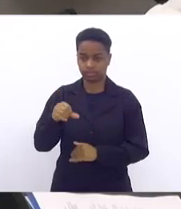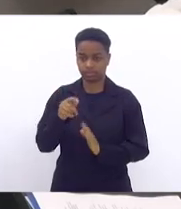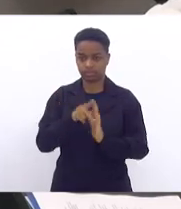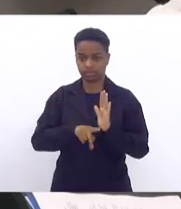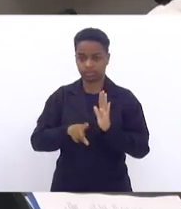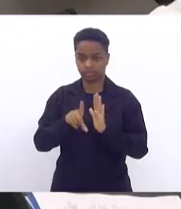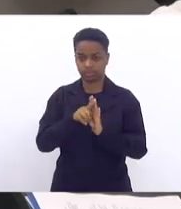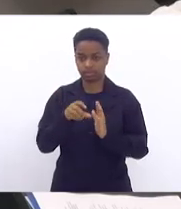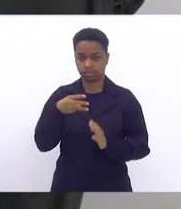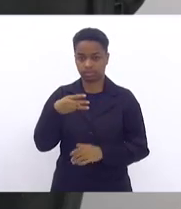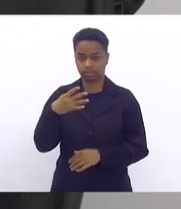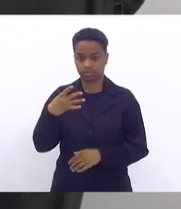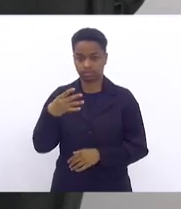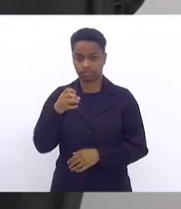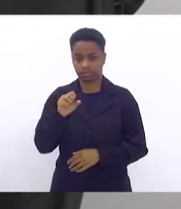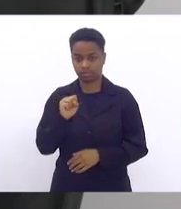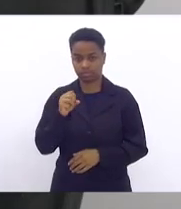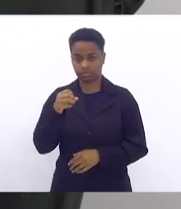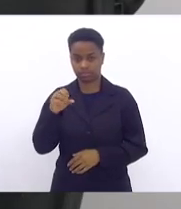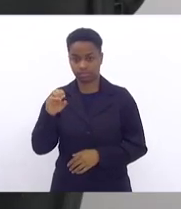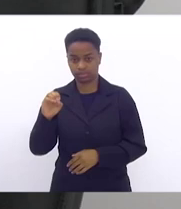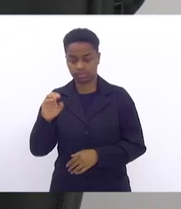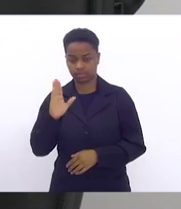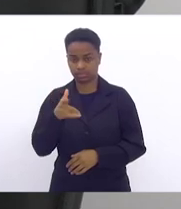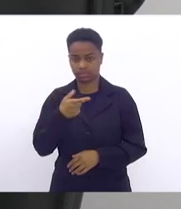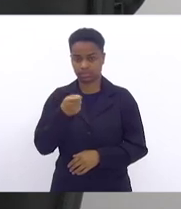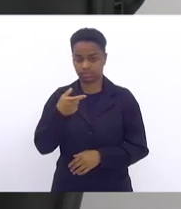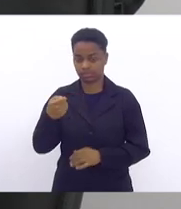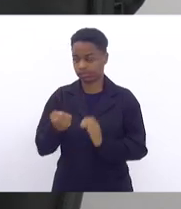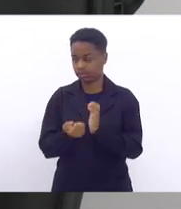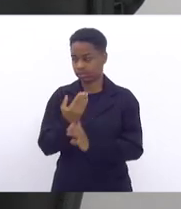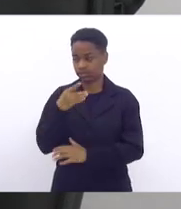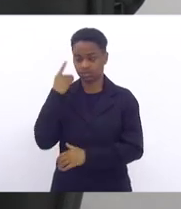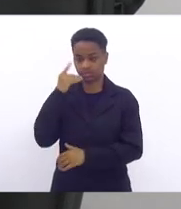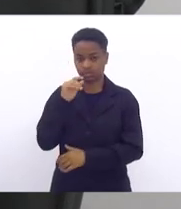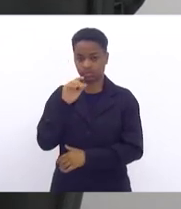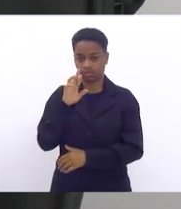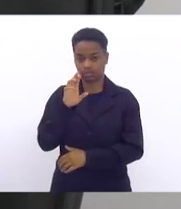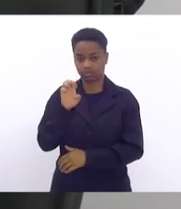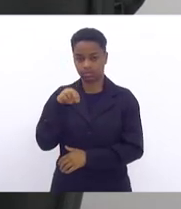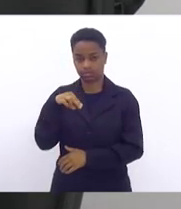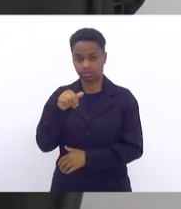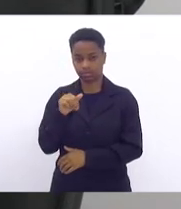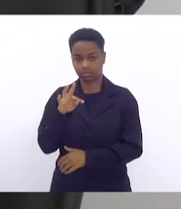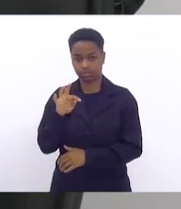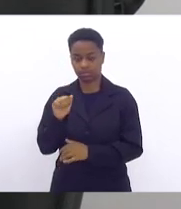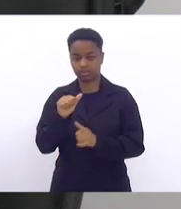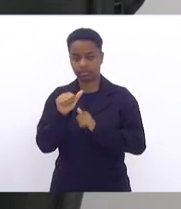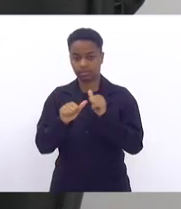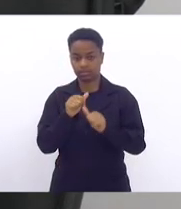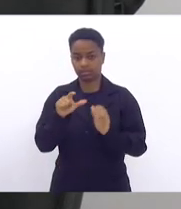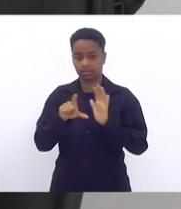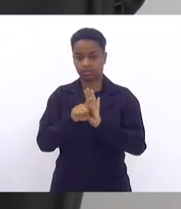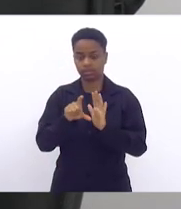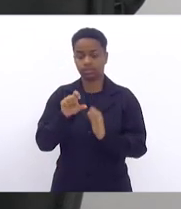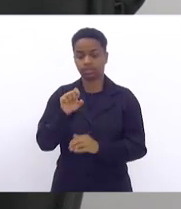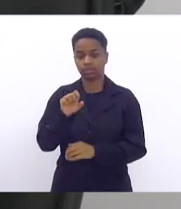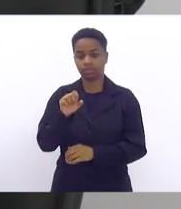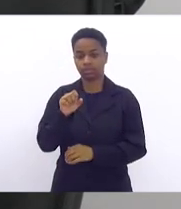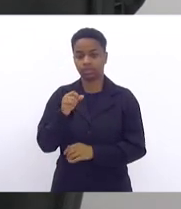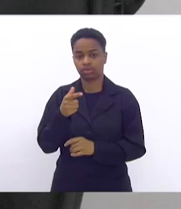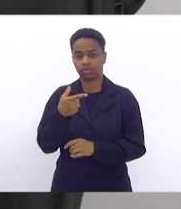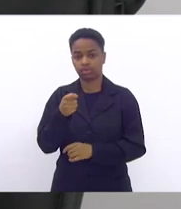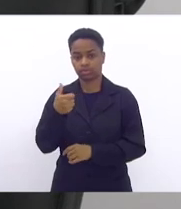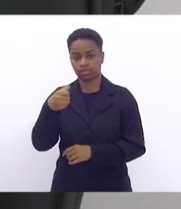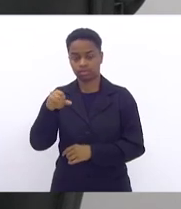PL 3480 de 2020, autoria da deputada Renata Souza, que altera a Lei 8.591, de 29 de outubro de 2019,